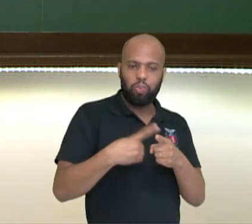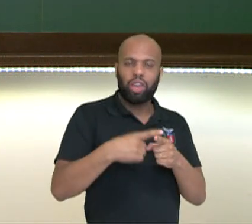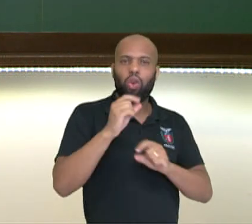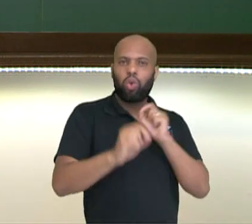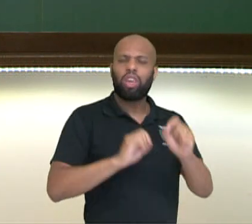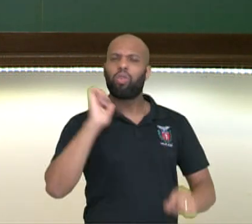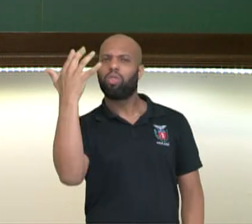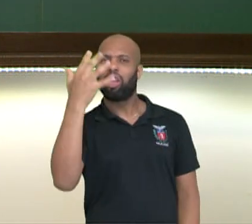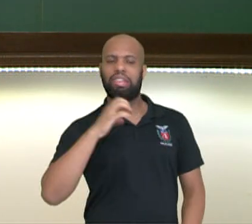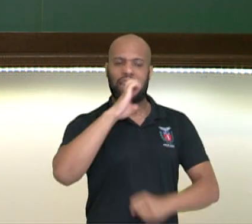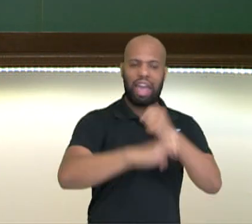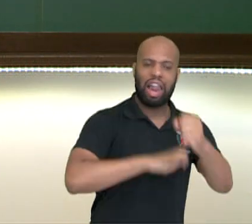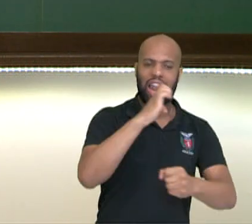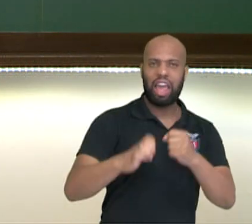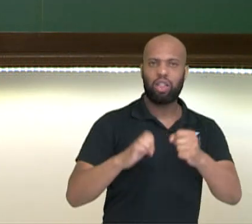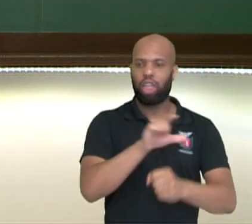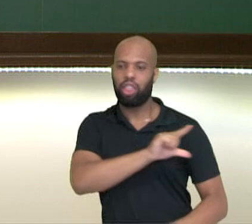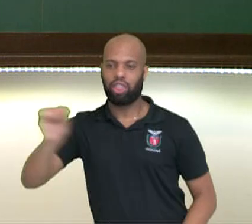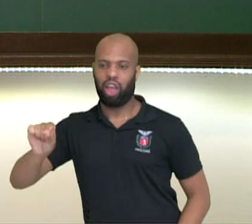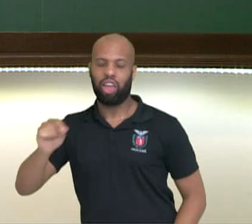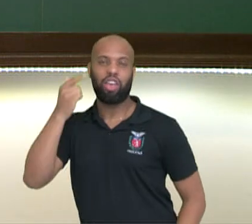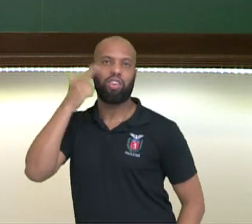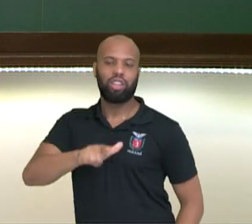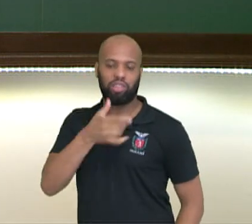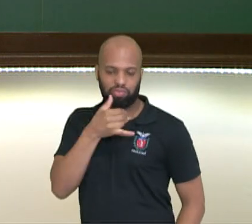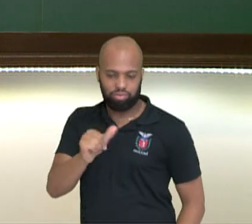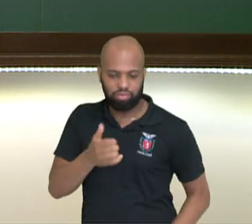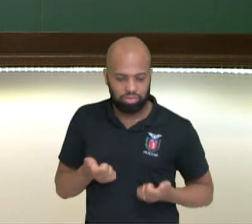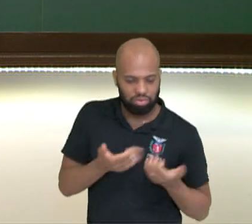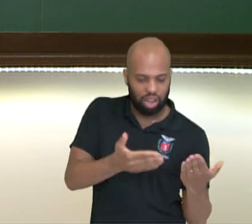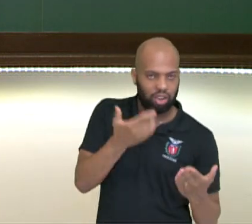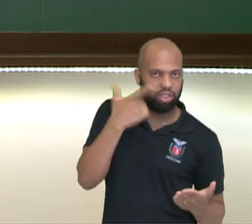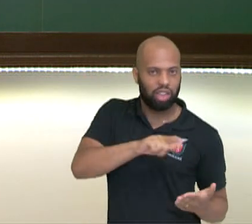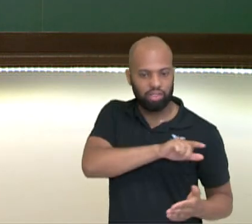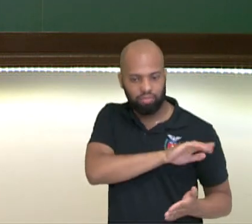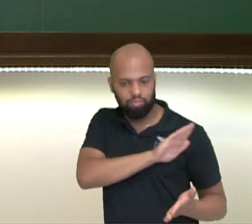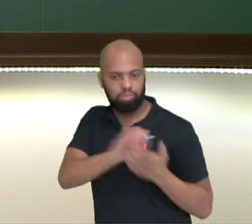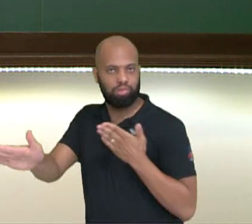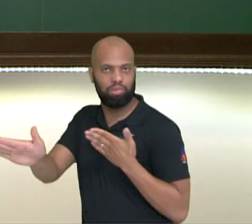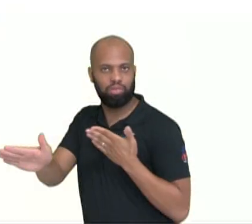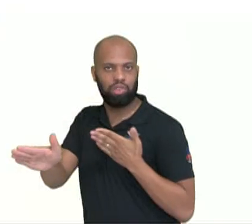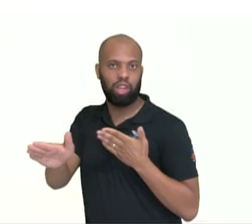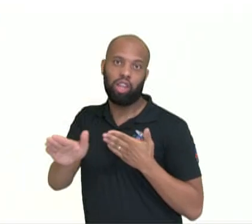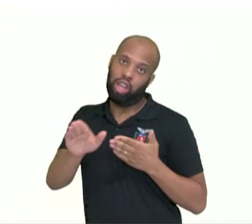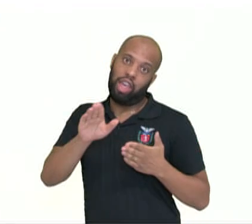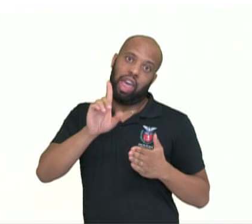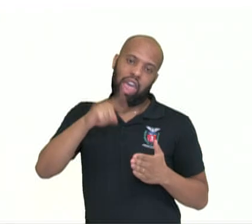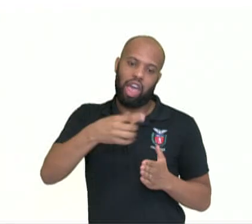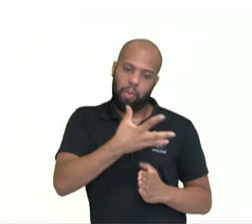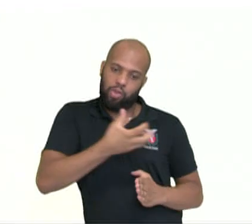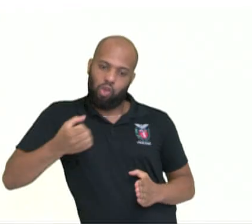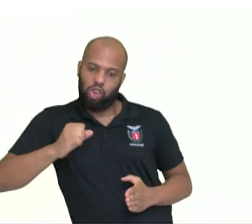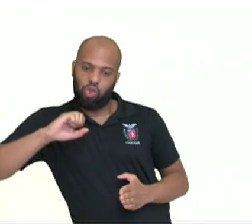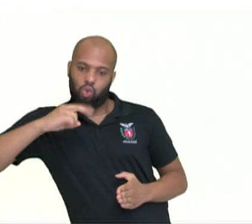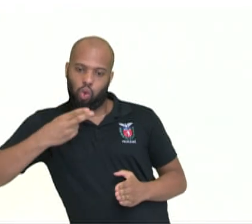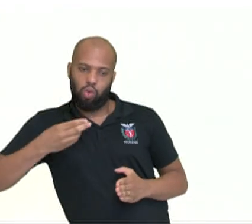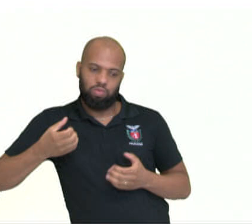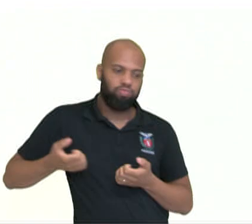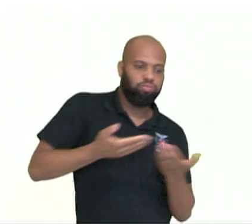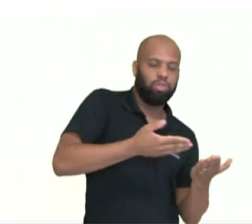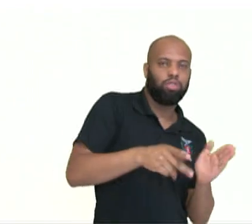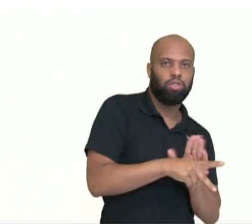escapem, né? Eles ganhem energia suficiente para escapar, para serem absorvidos ou repelidos de um material para outro,